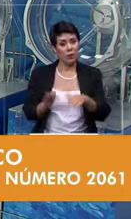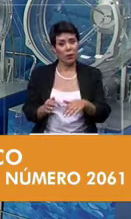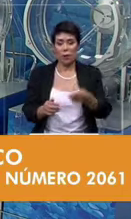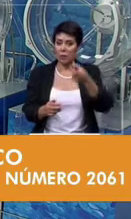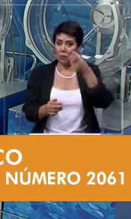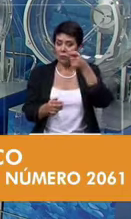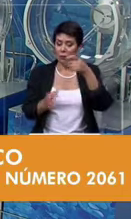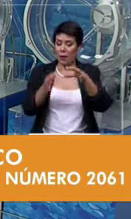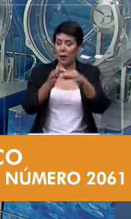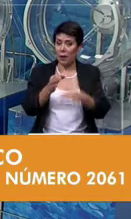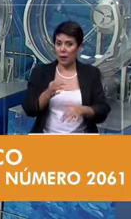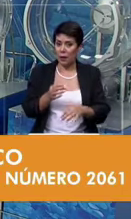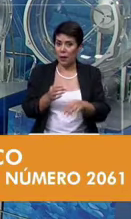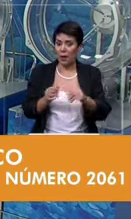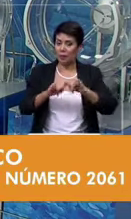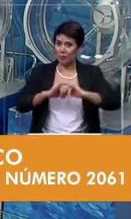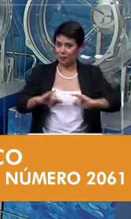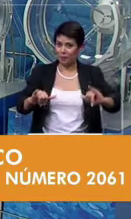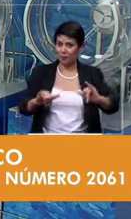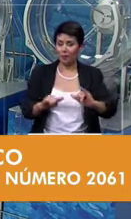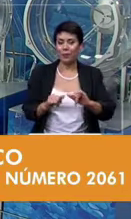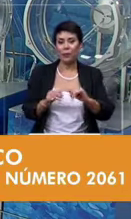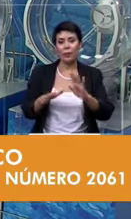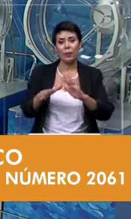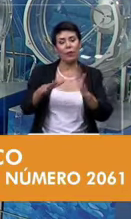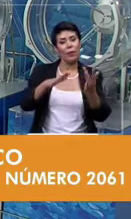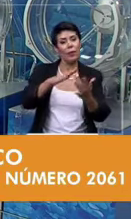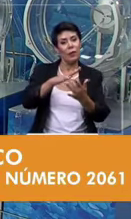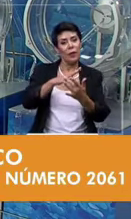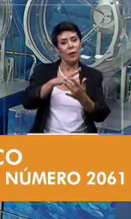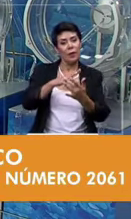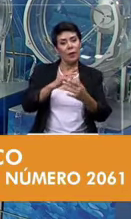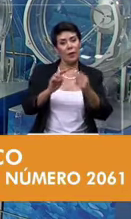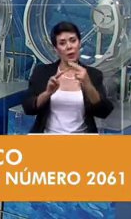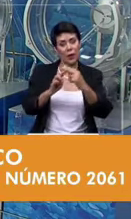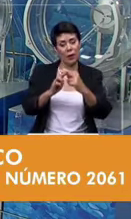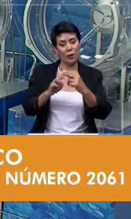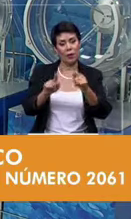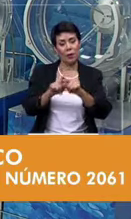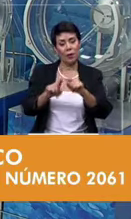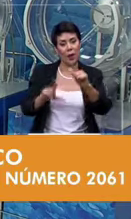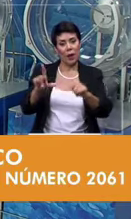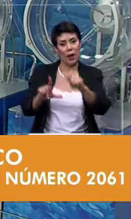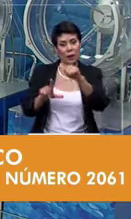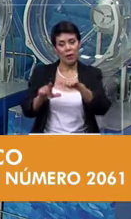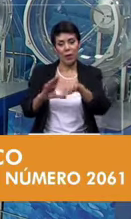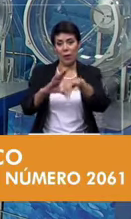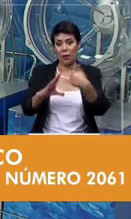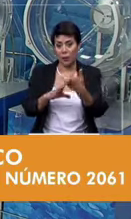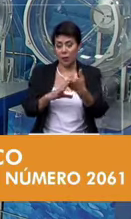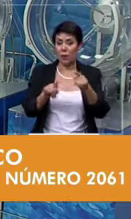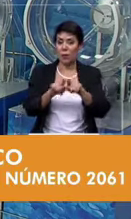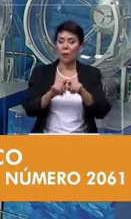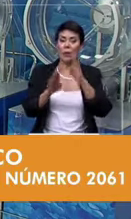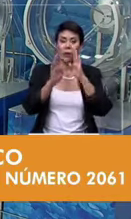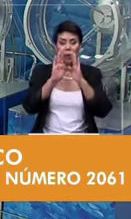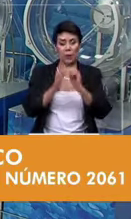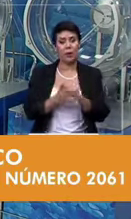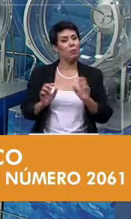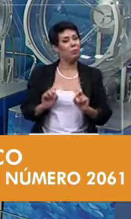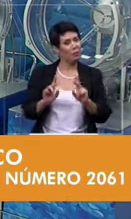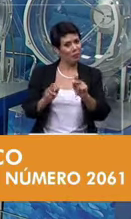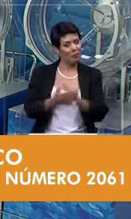acompanha cada detalhe da nossa transmissão nos perfis da Caixa e da Rede TV no YouTube e no Facebook. Muito